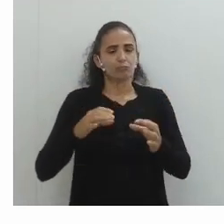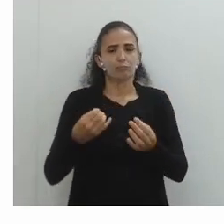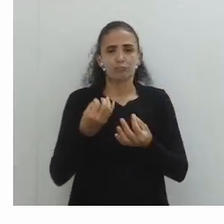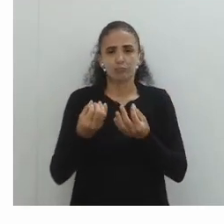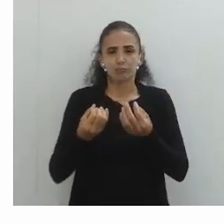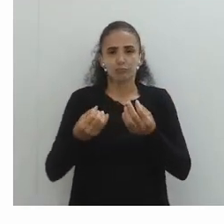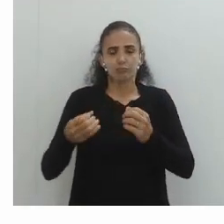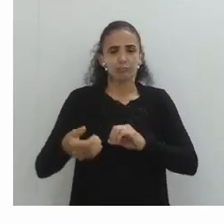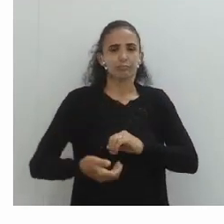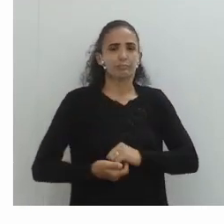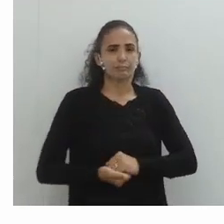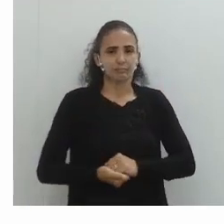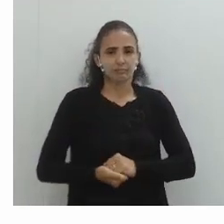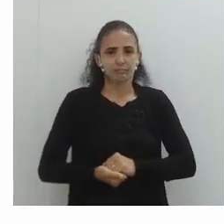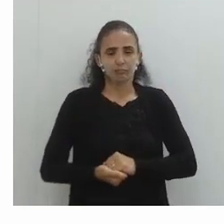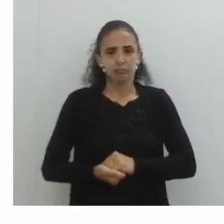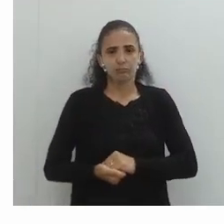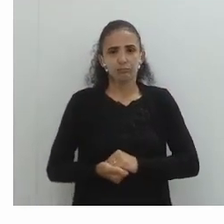do